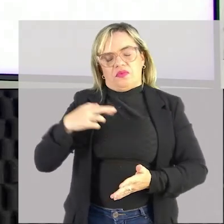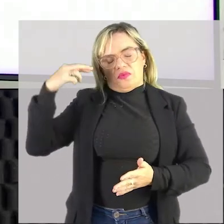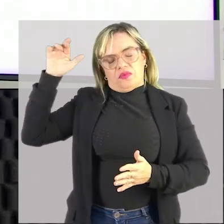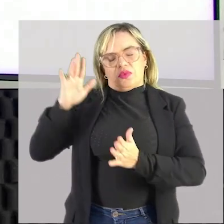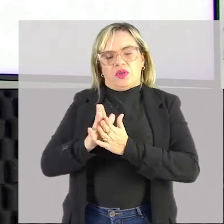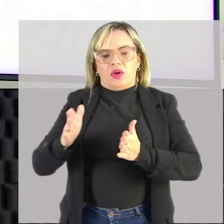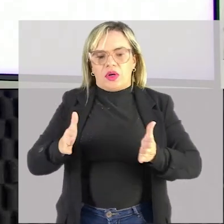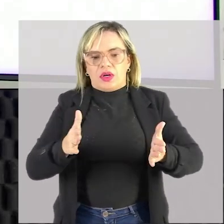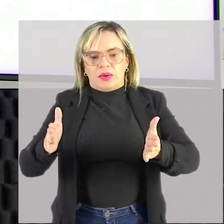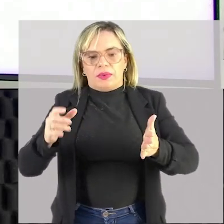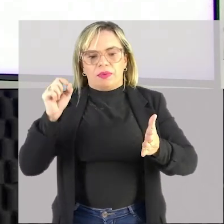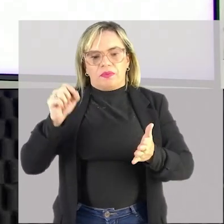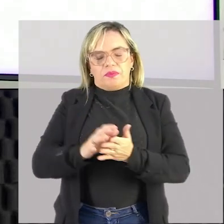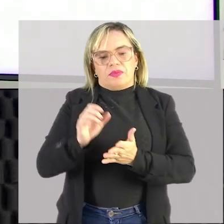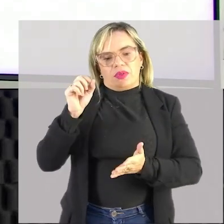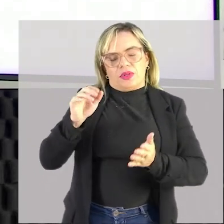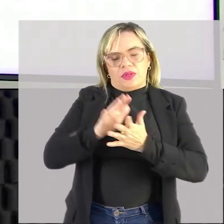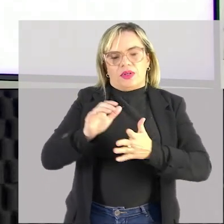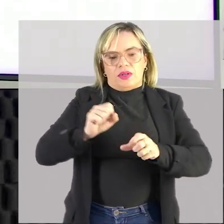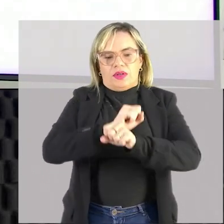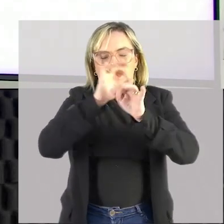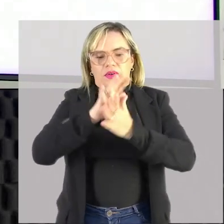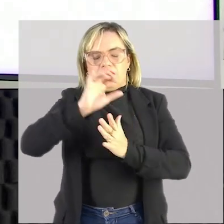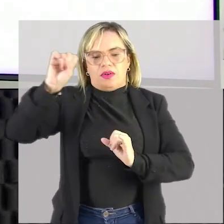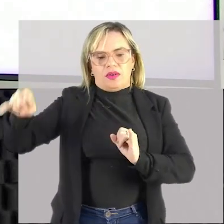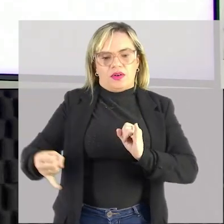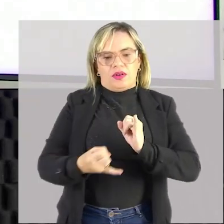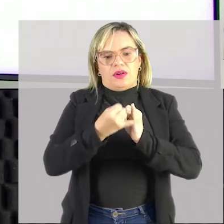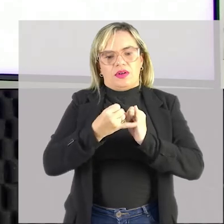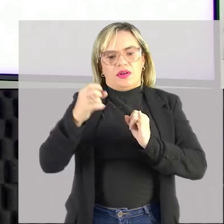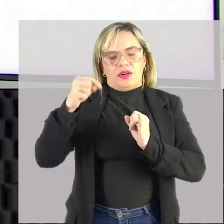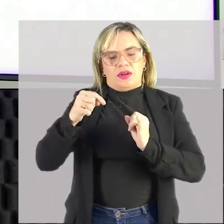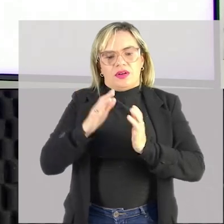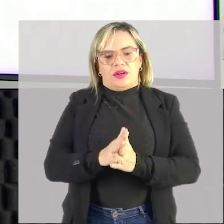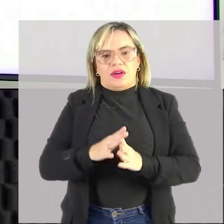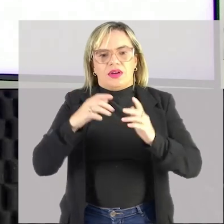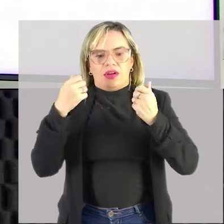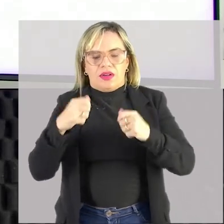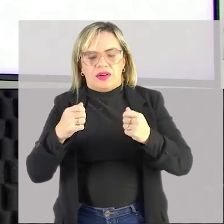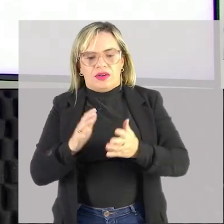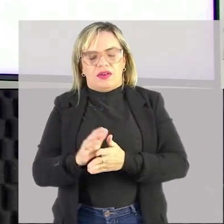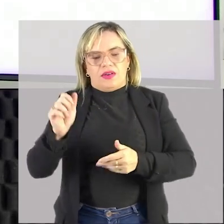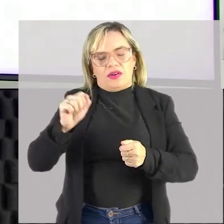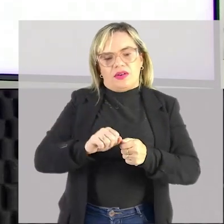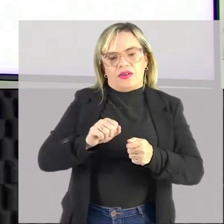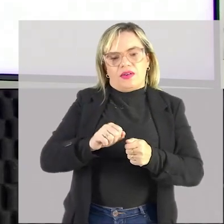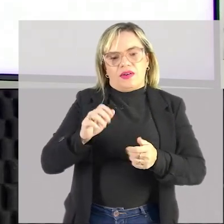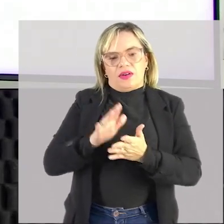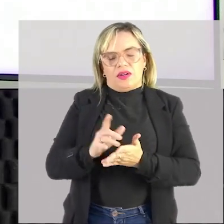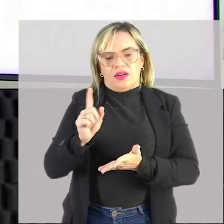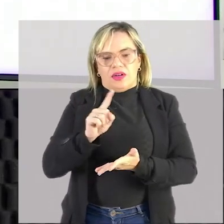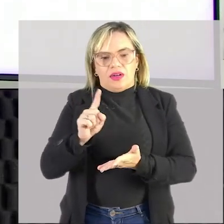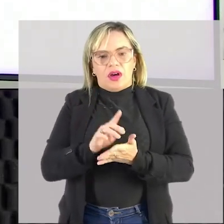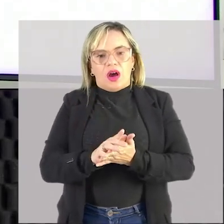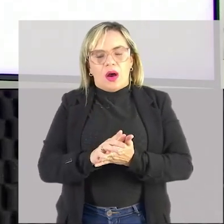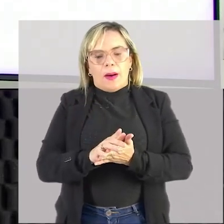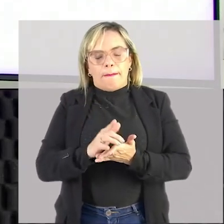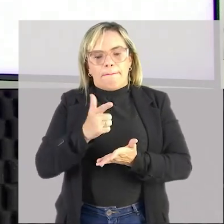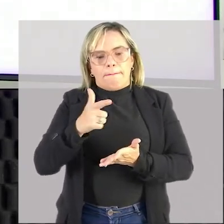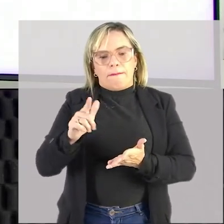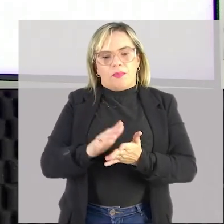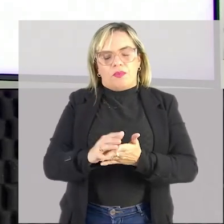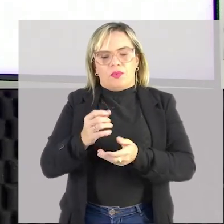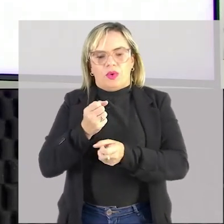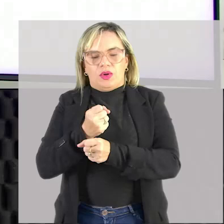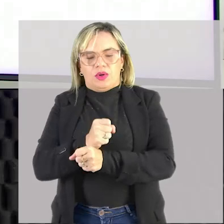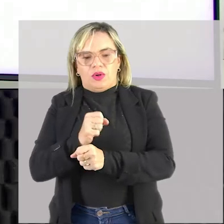para isso. E claro, né, gente, os jesuítas eles precisavam de alguém também para fazer. Né? Eles não tinham a